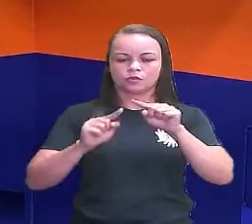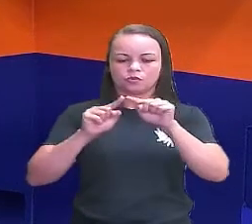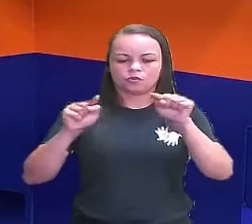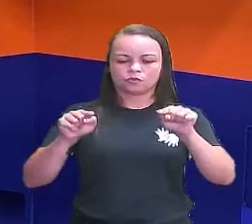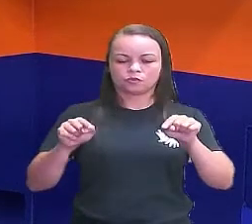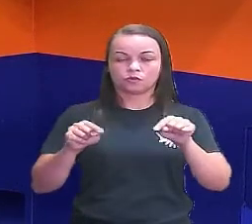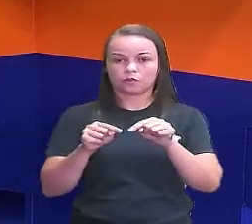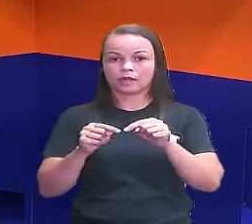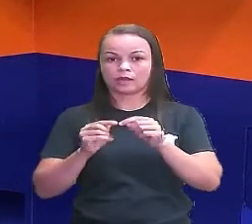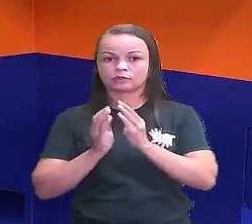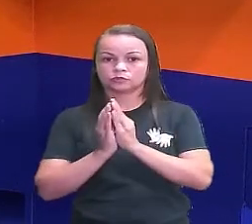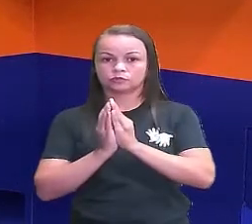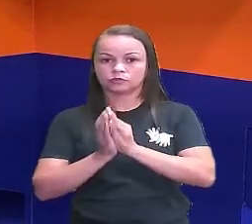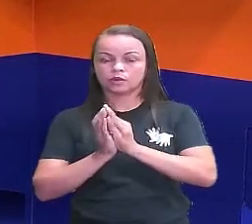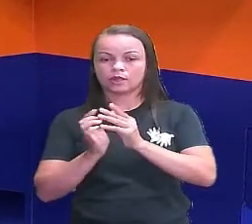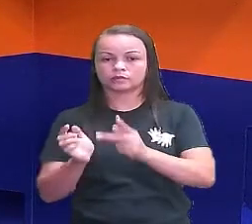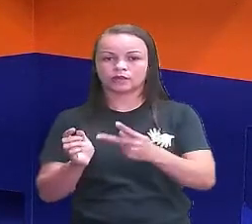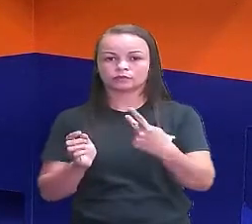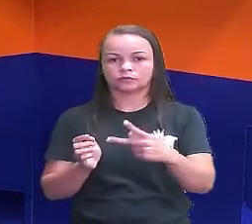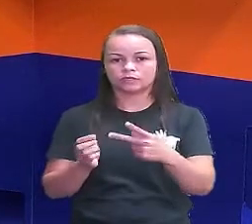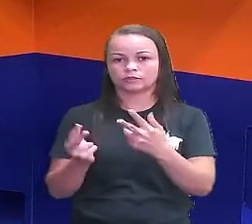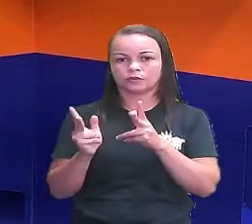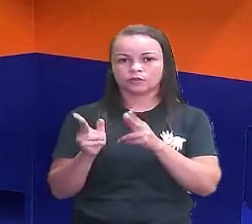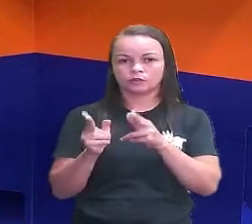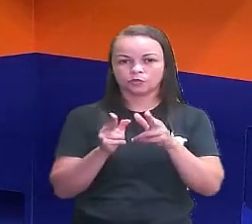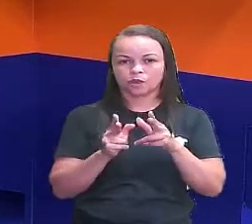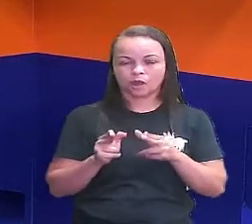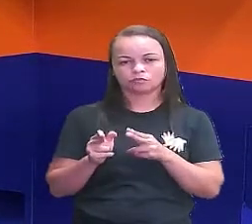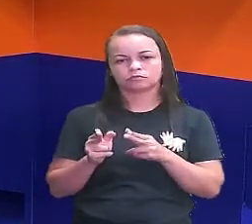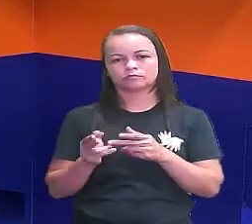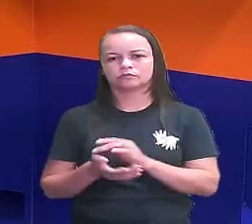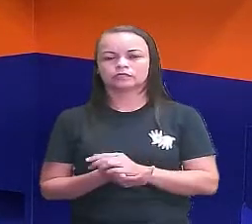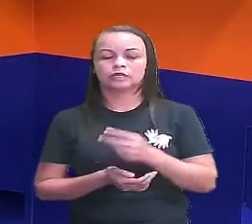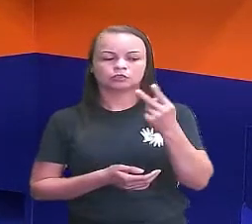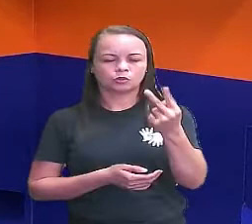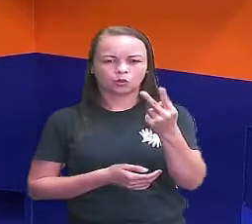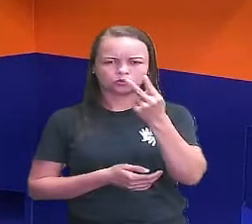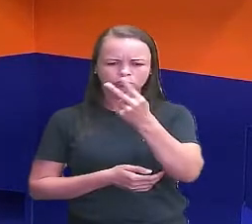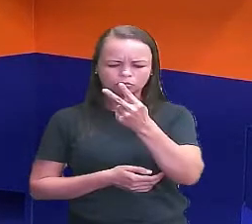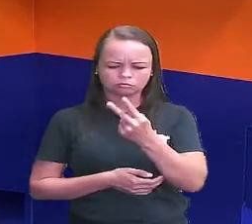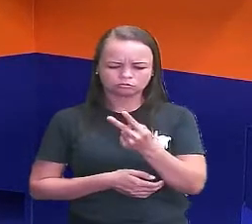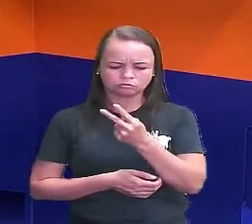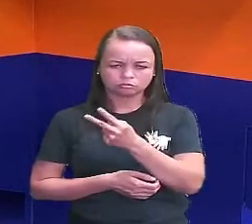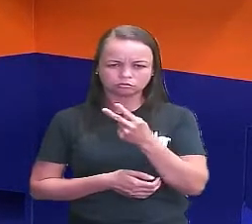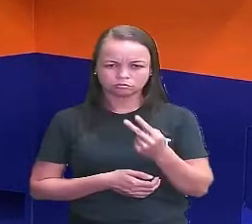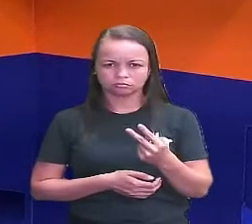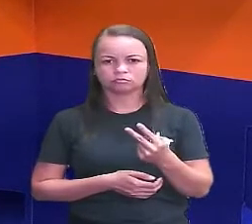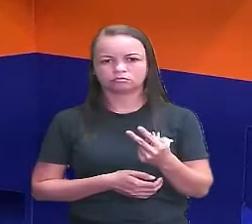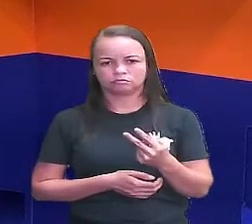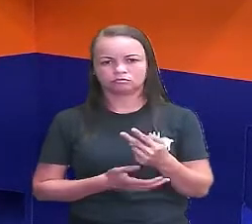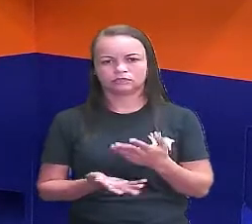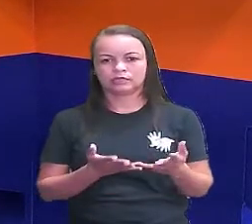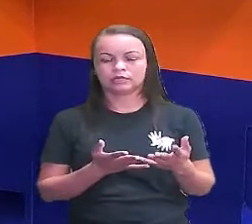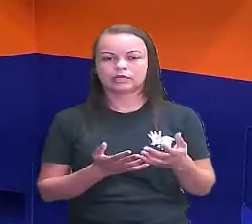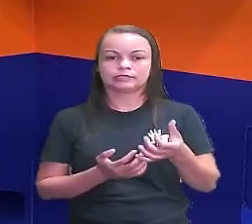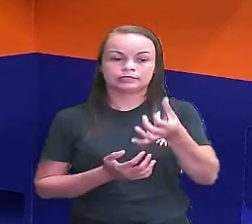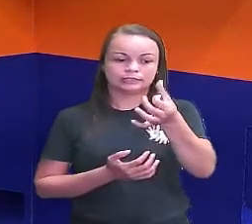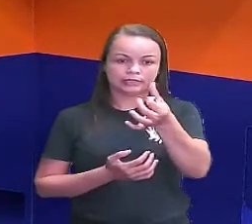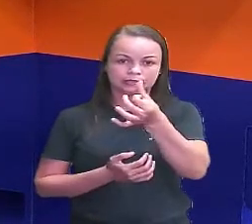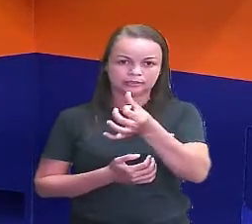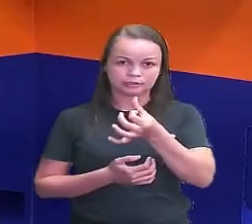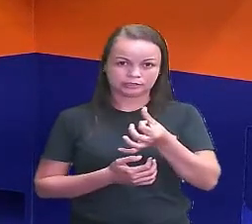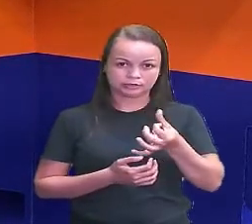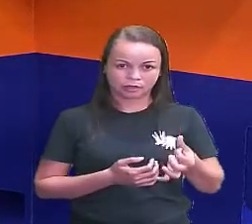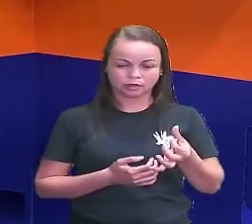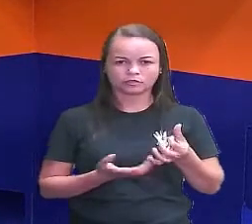lados dele são o quê? Iguais. Ou seja, vamos supor 2, 2, 2 e 2, tá? 6, 6 e